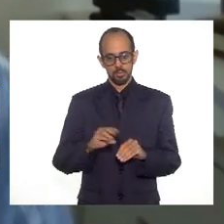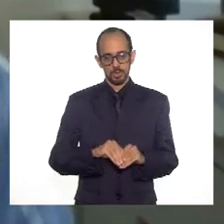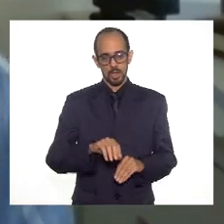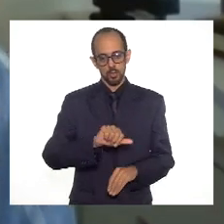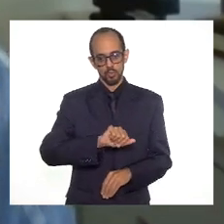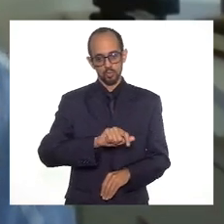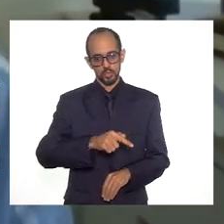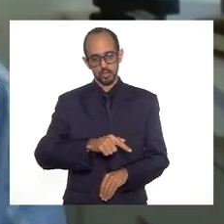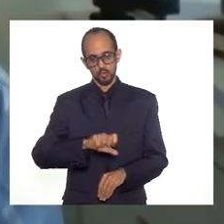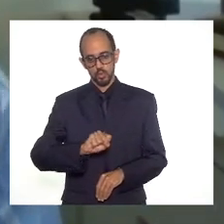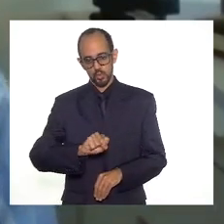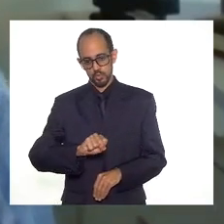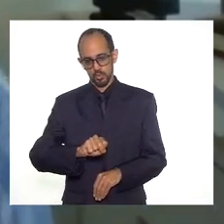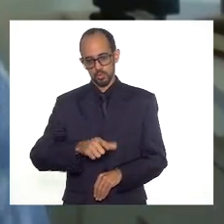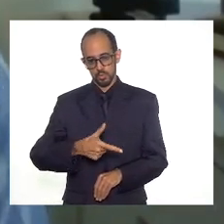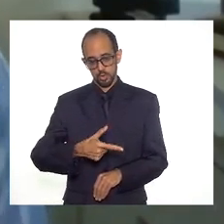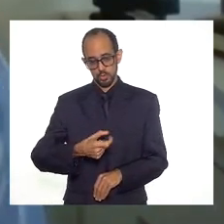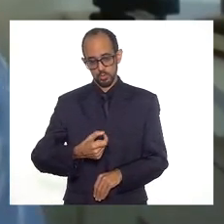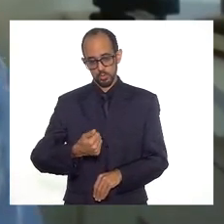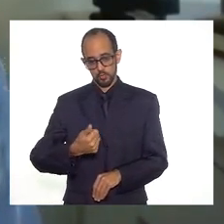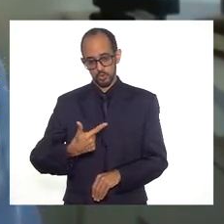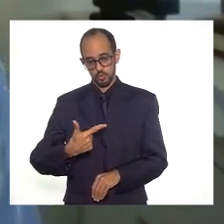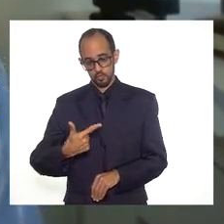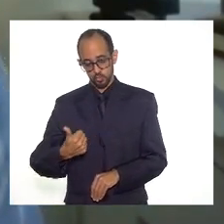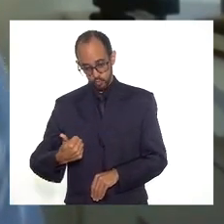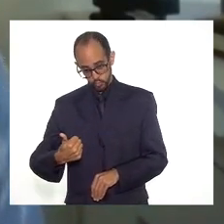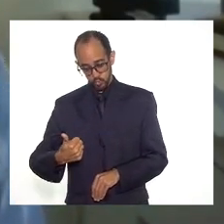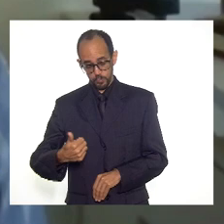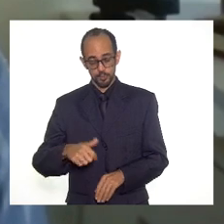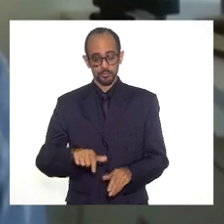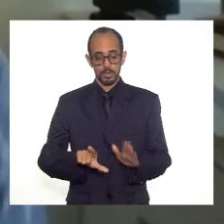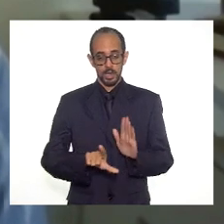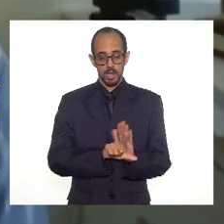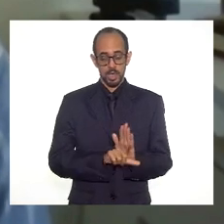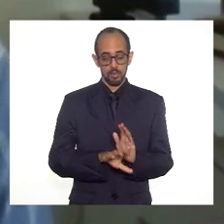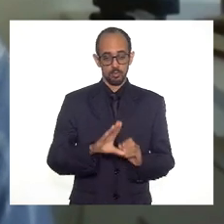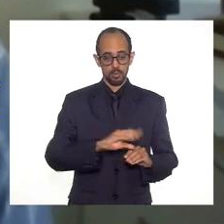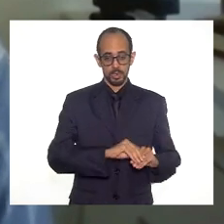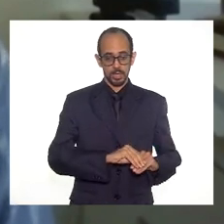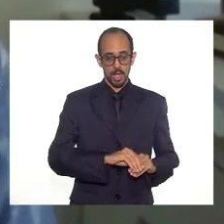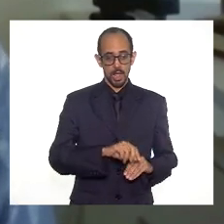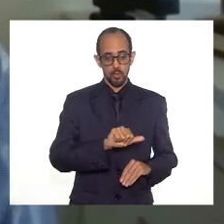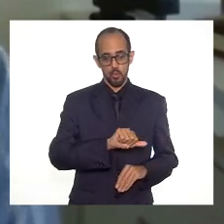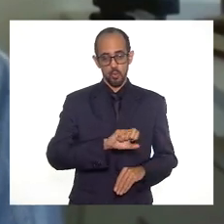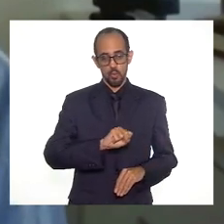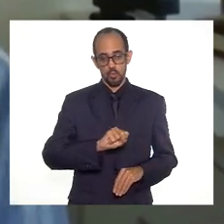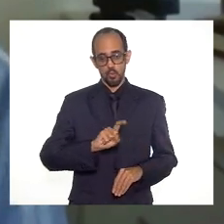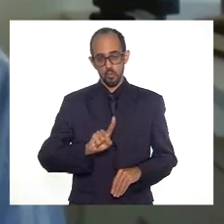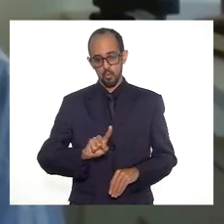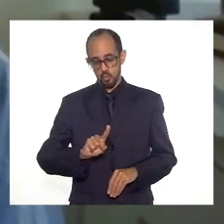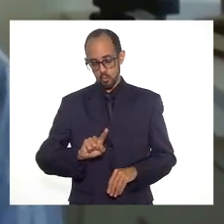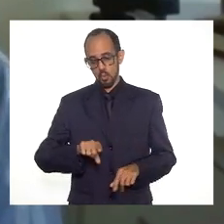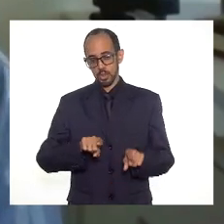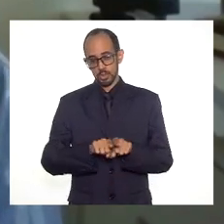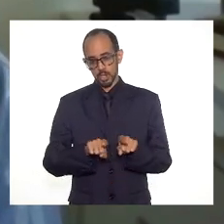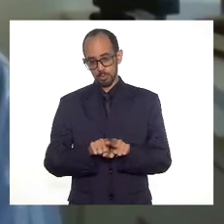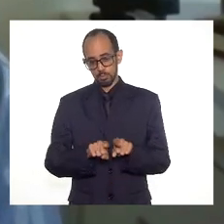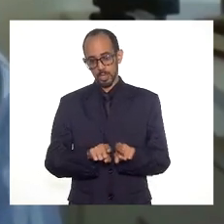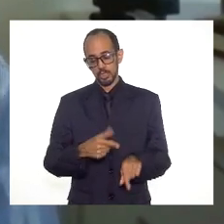178 de 2021 e Lei Complementar Federal número 181, também